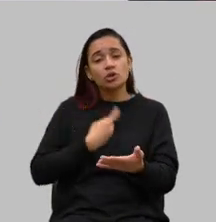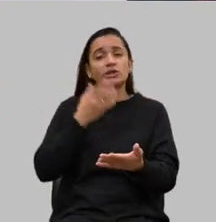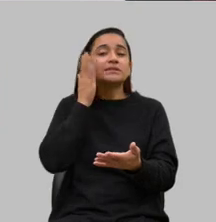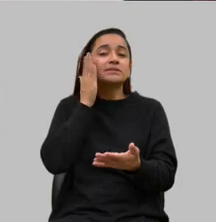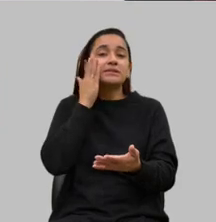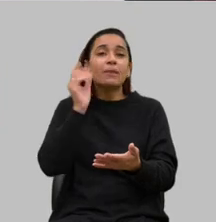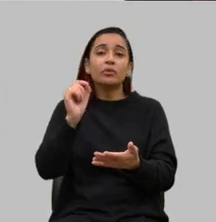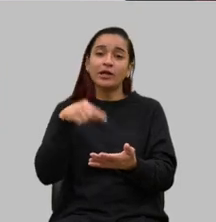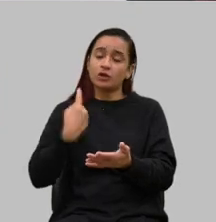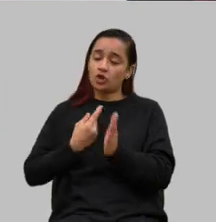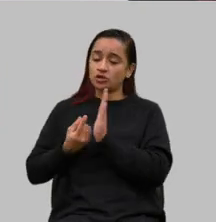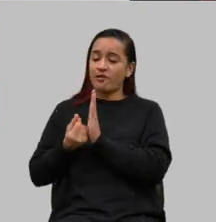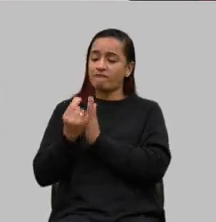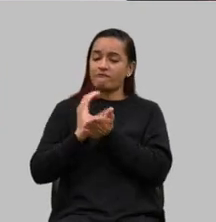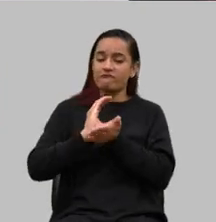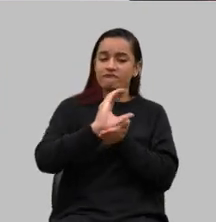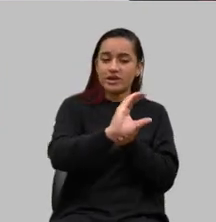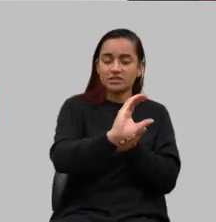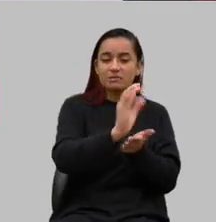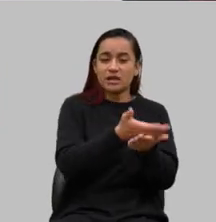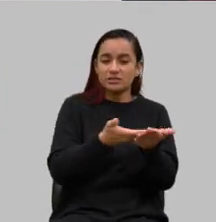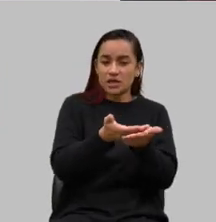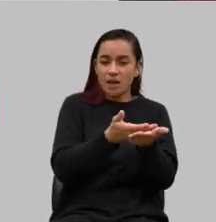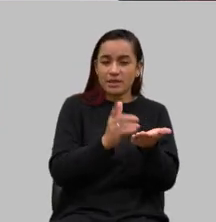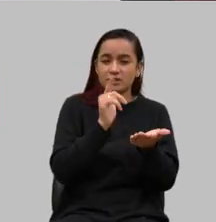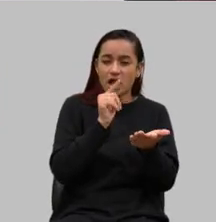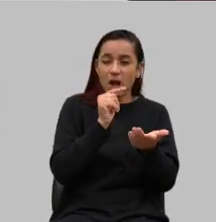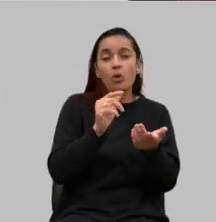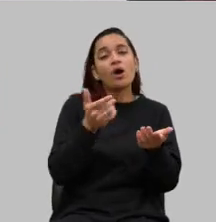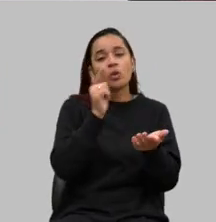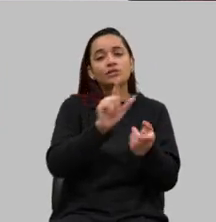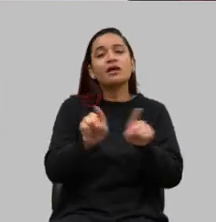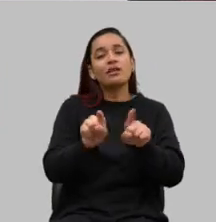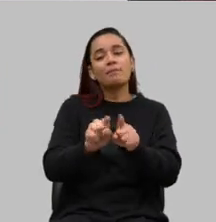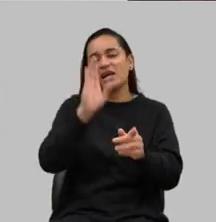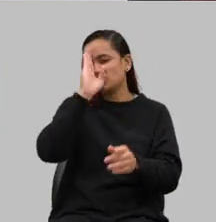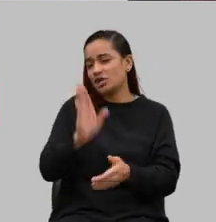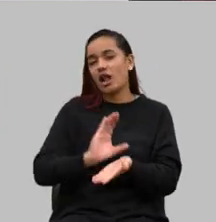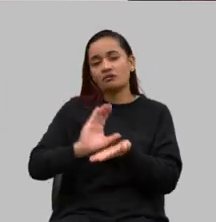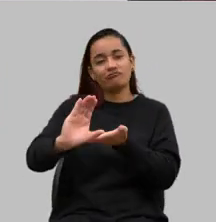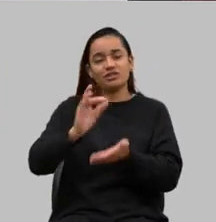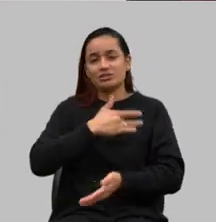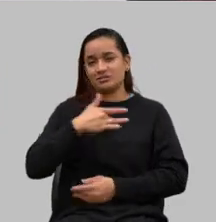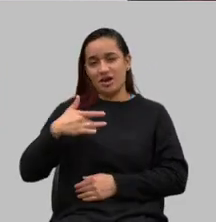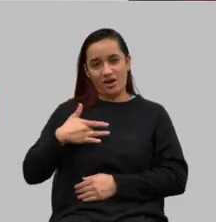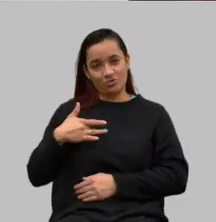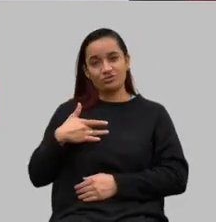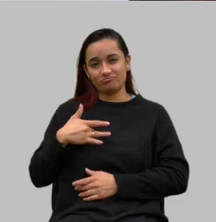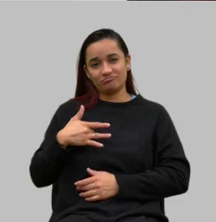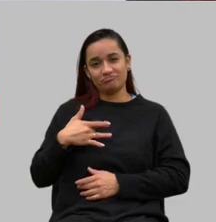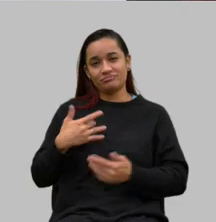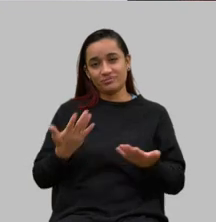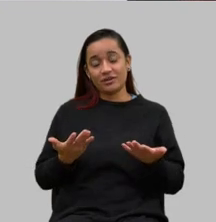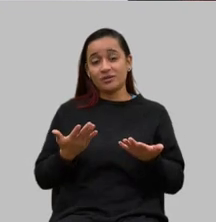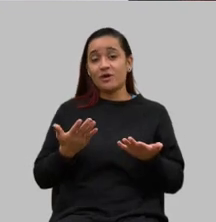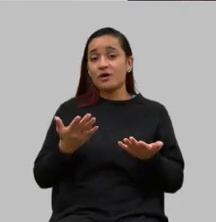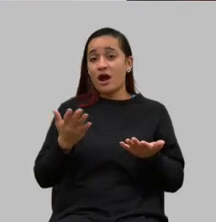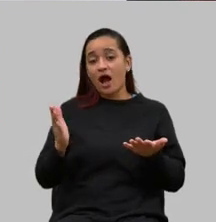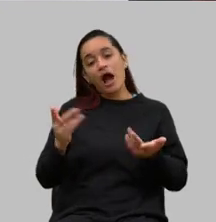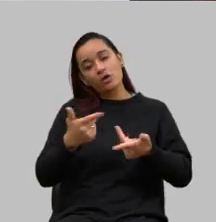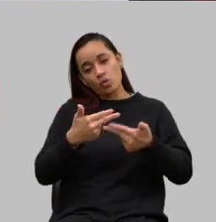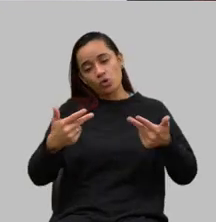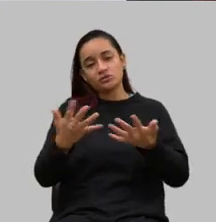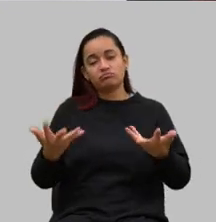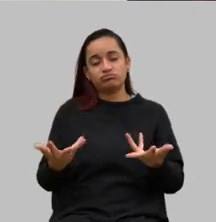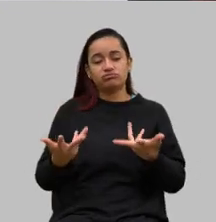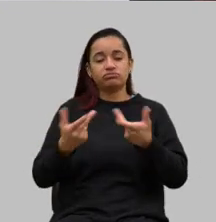investir no saneamento nós vamos investir menos em saúde e automaticamente as coisas vão fluir muito mais